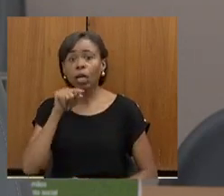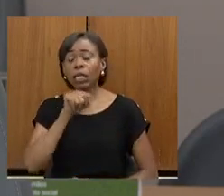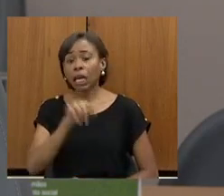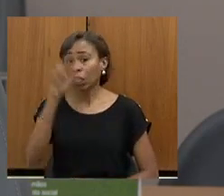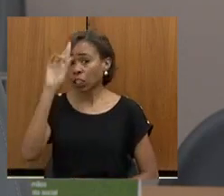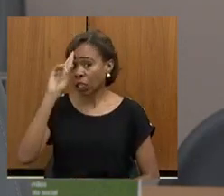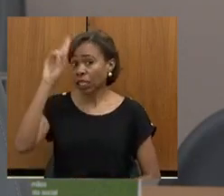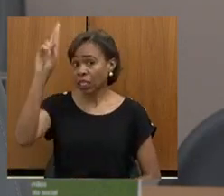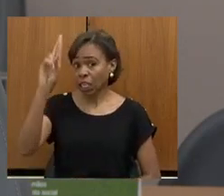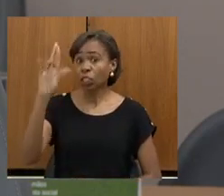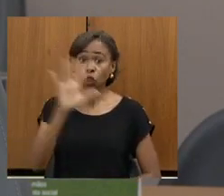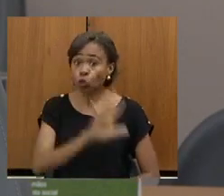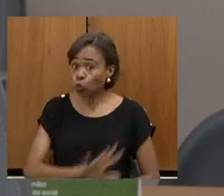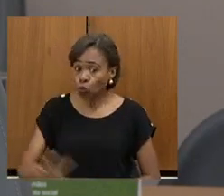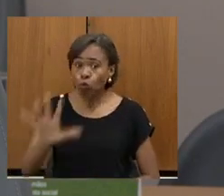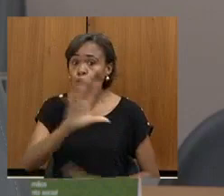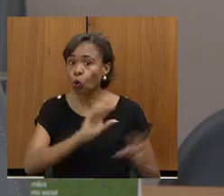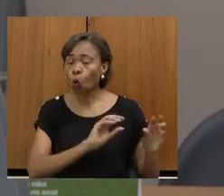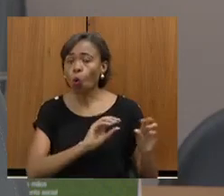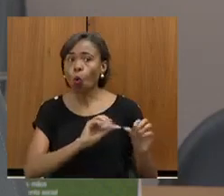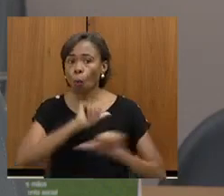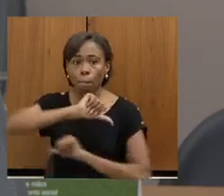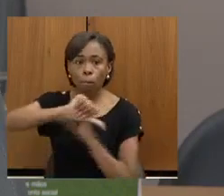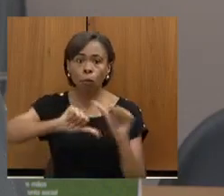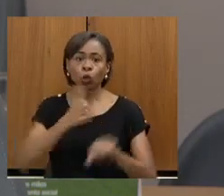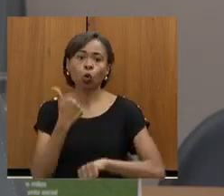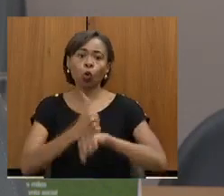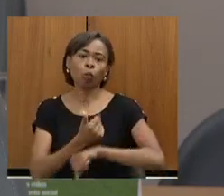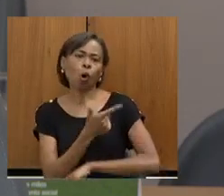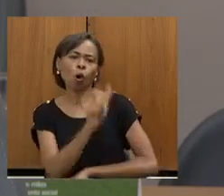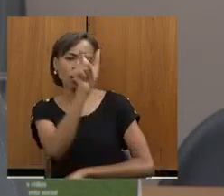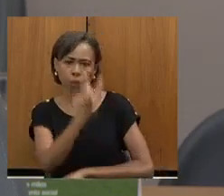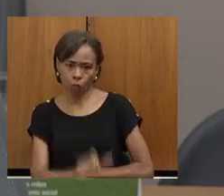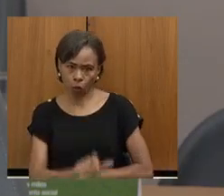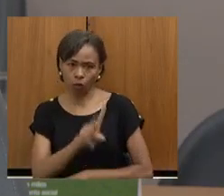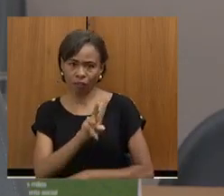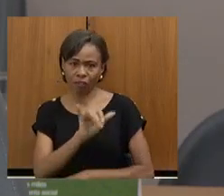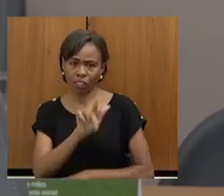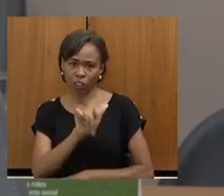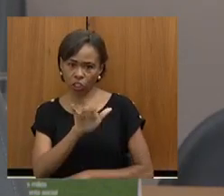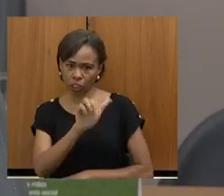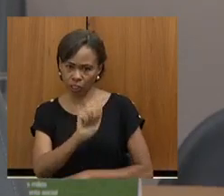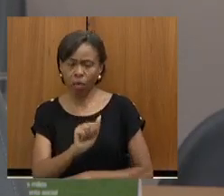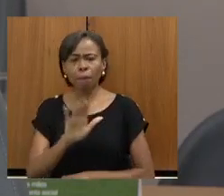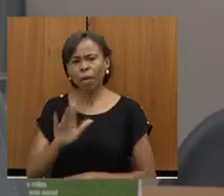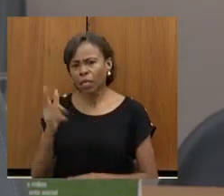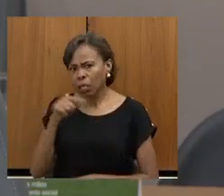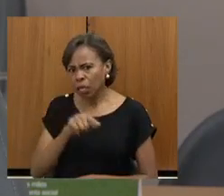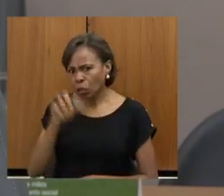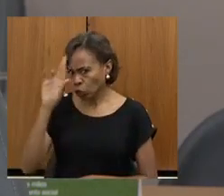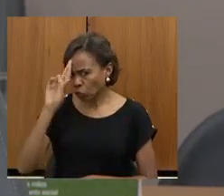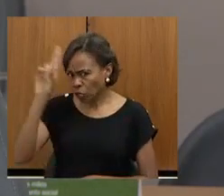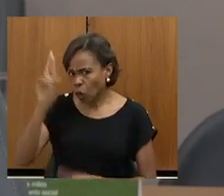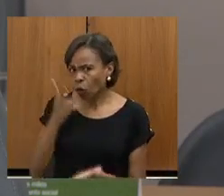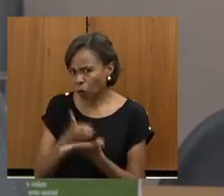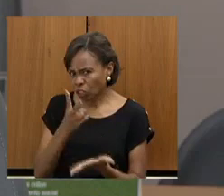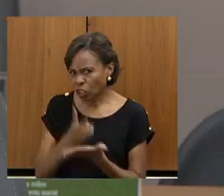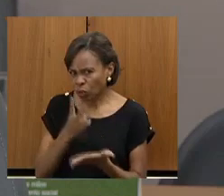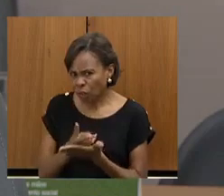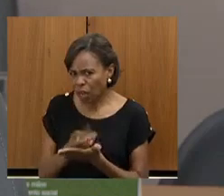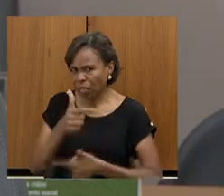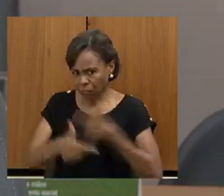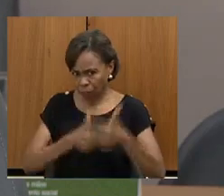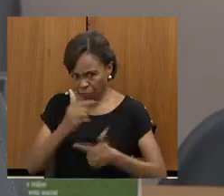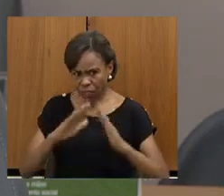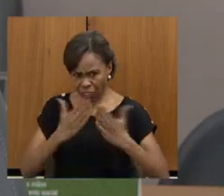da direção geral para uma outra pessoa. Vai chamar, chama Virgínia. A pergunta é, o diretor Vitor vai continuar trabalhando na escola em qualquer função que